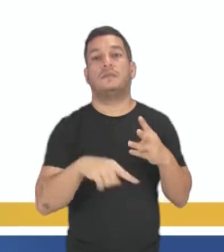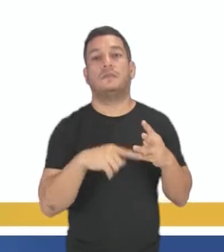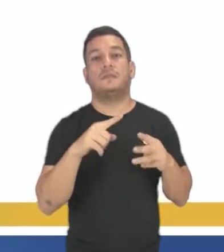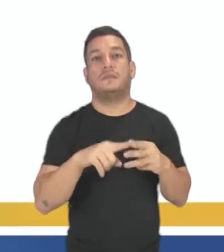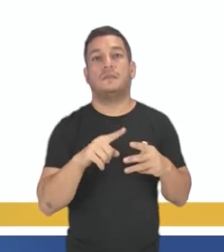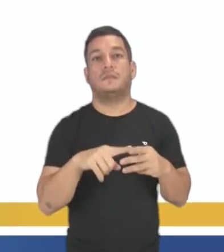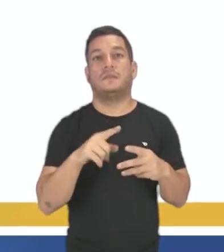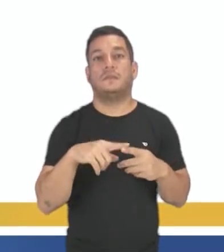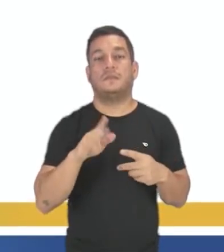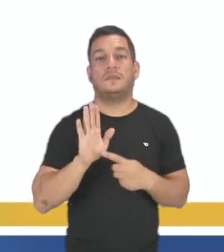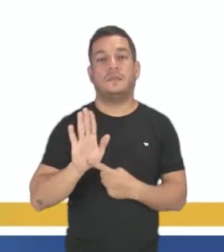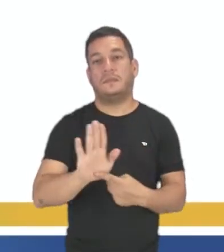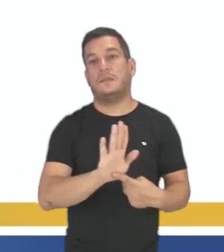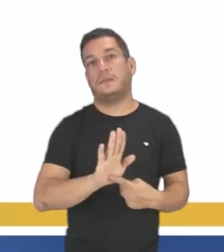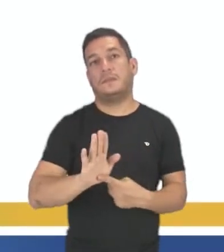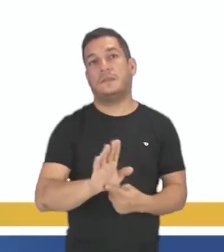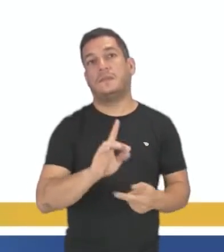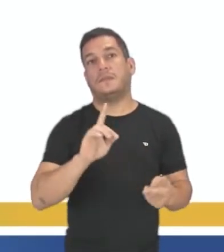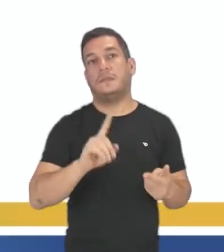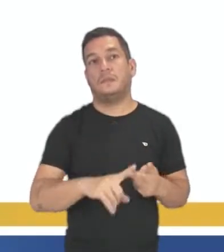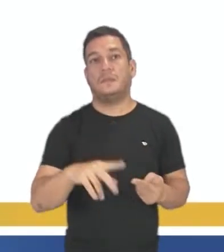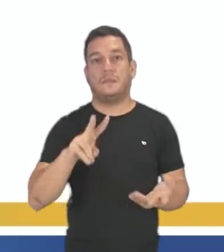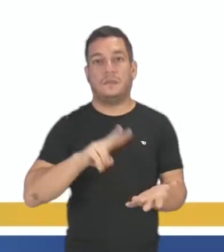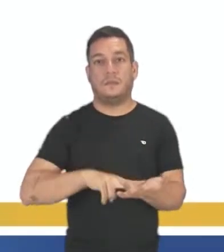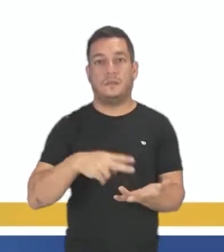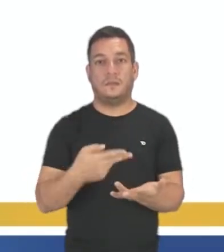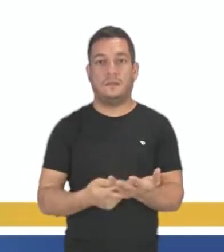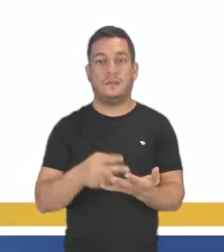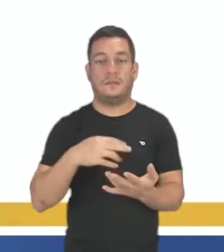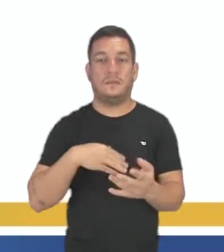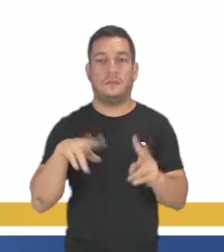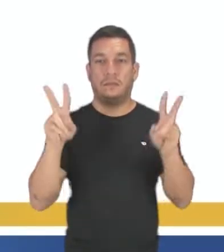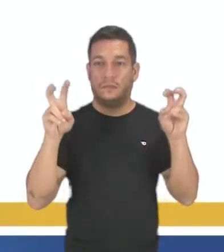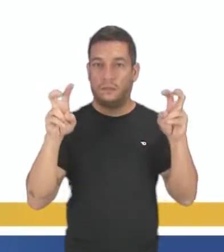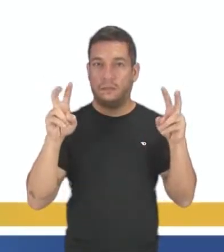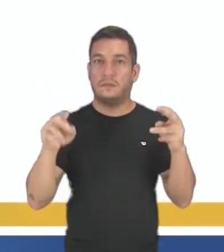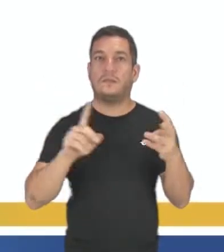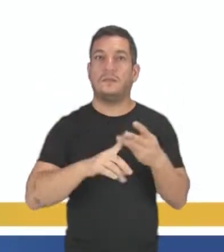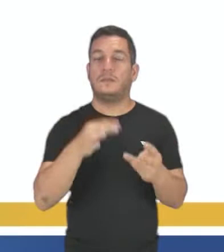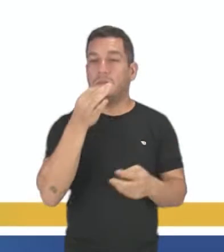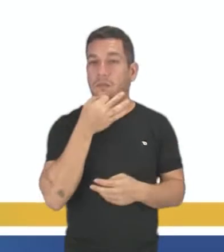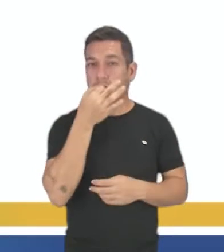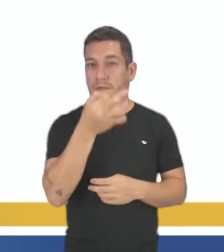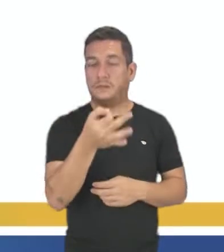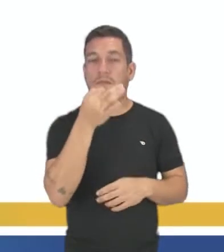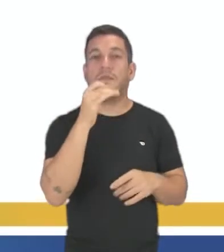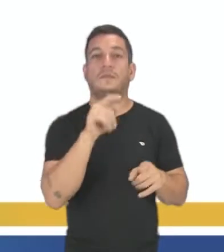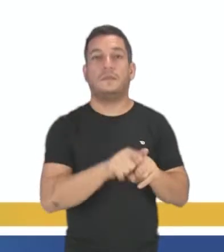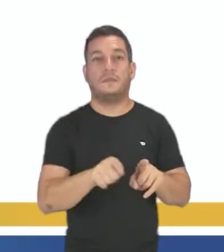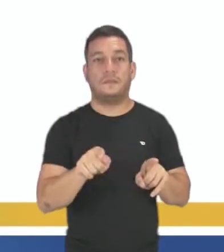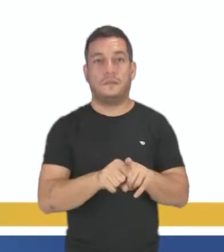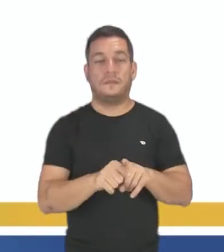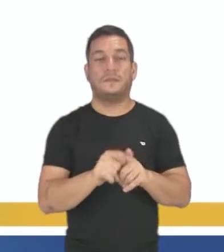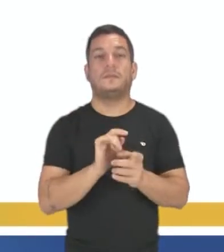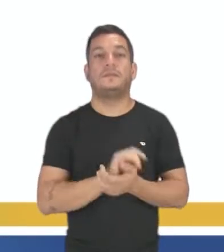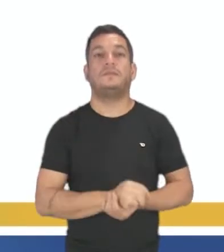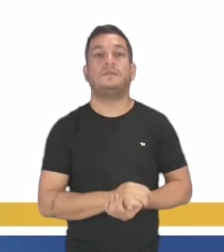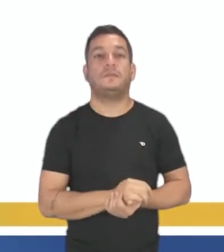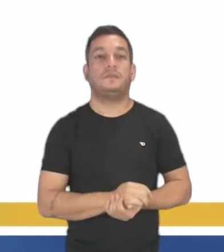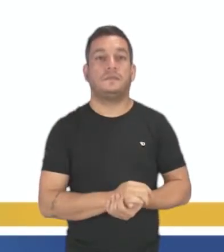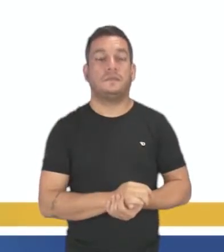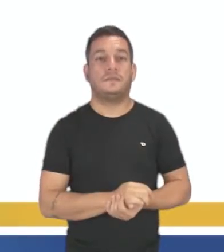essenciais: a exposição, a interpretação do tema tratado e a opinião em si mesma,